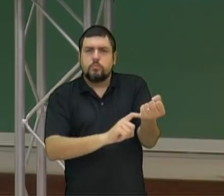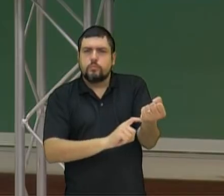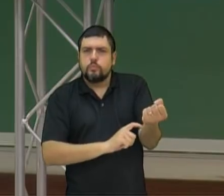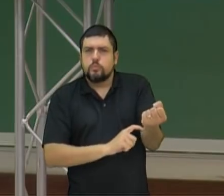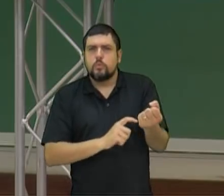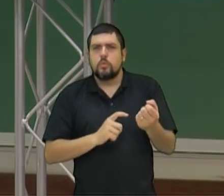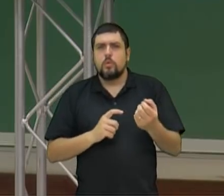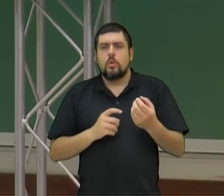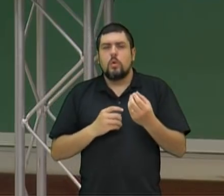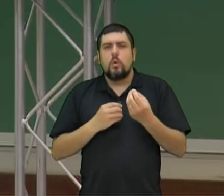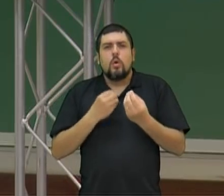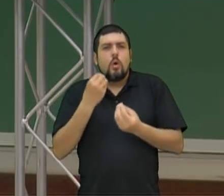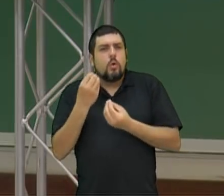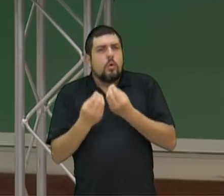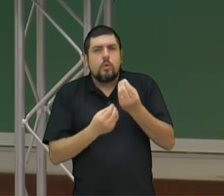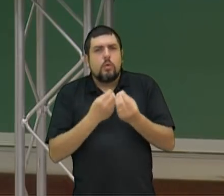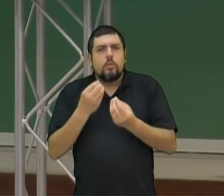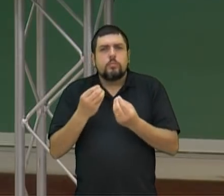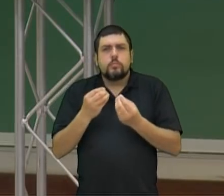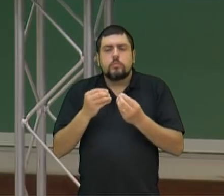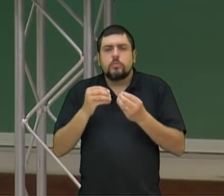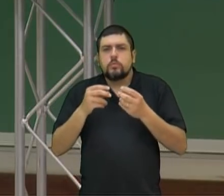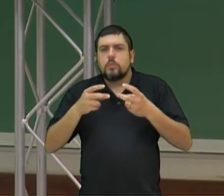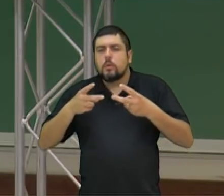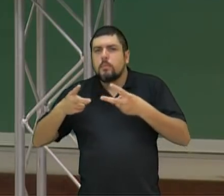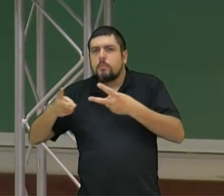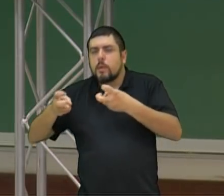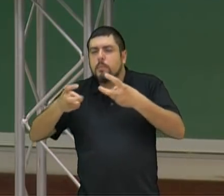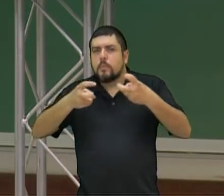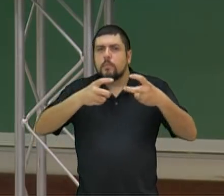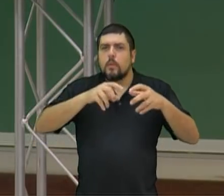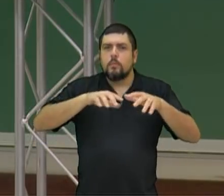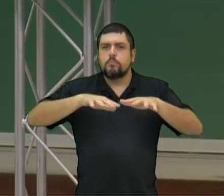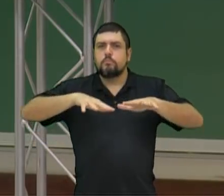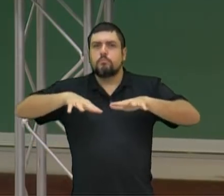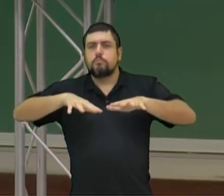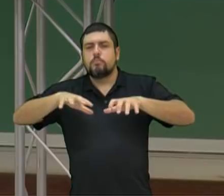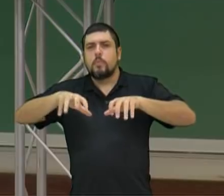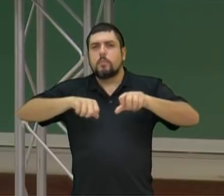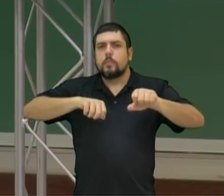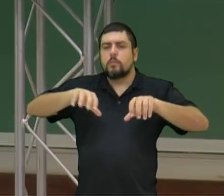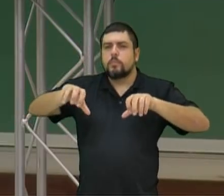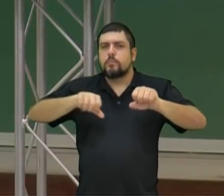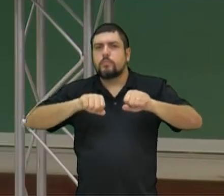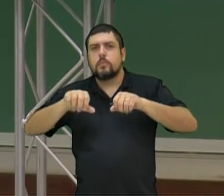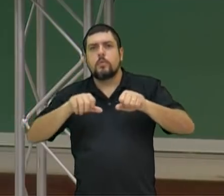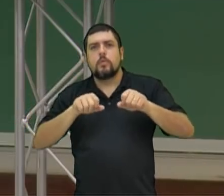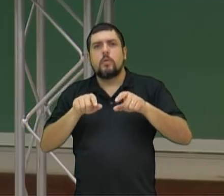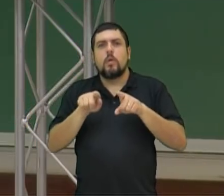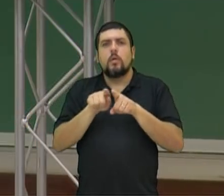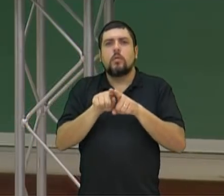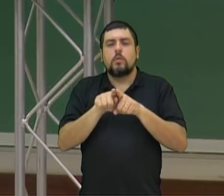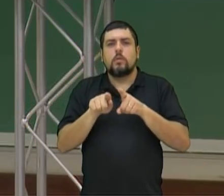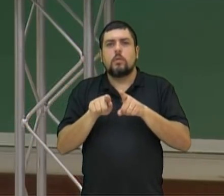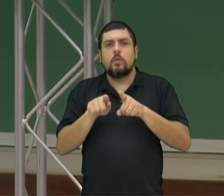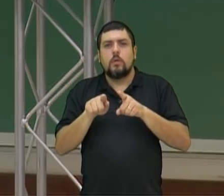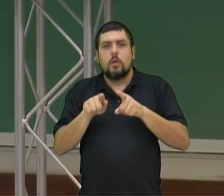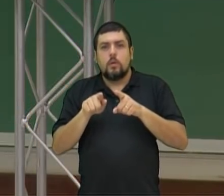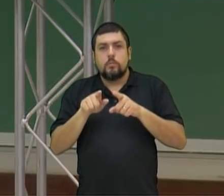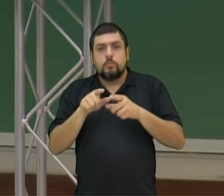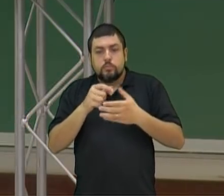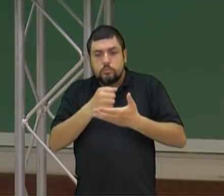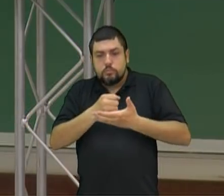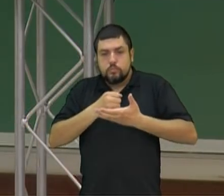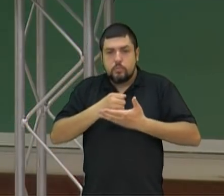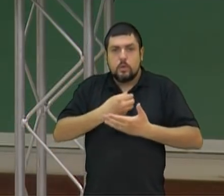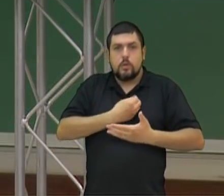ele capta os movimentos, as ações do nosso cotidiano, ele rege a nossa vida desde